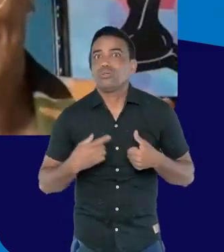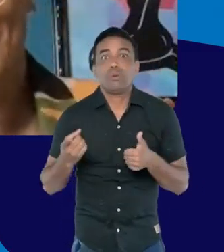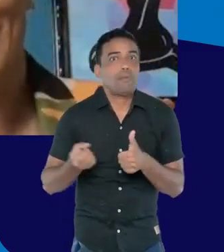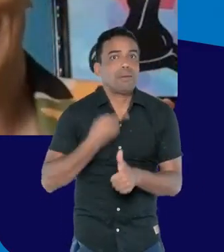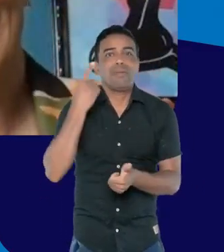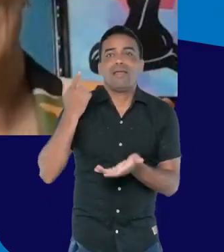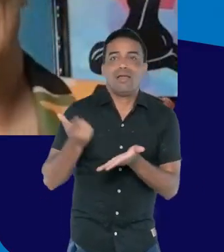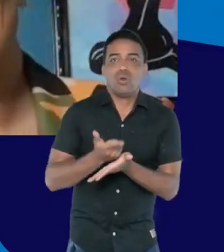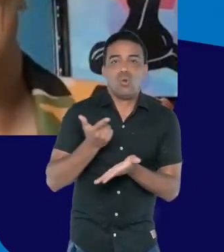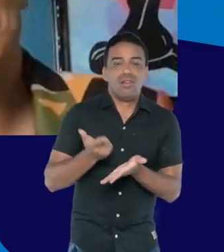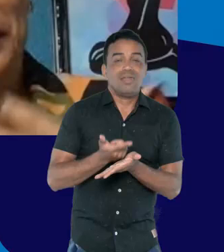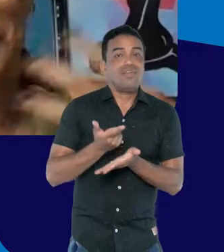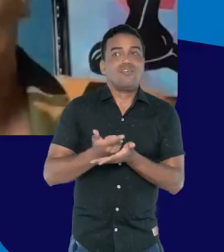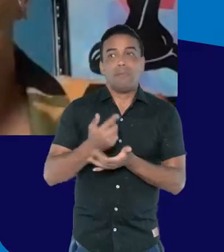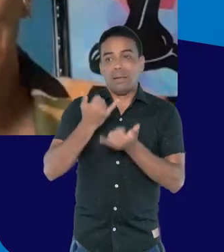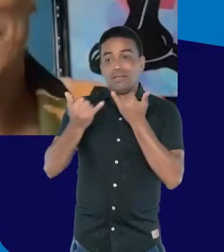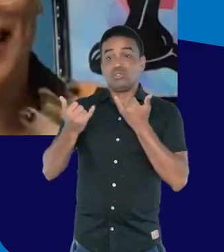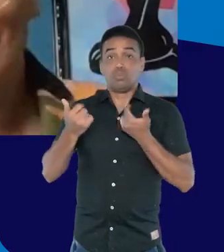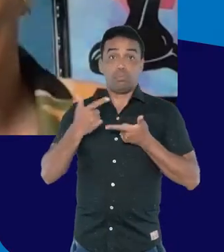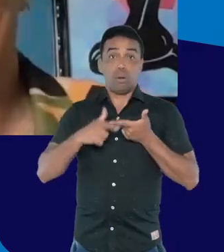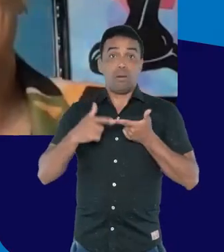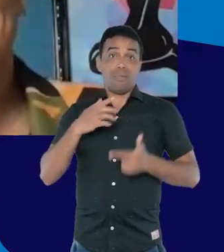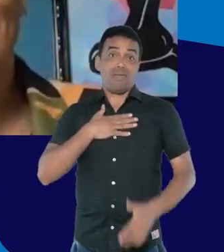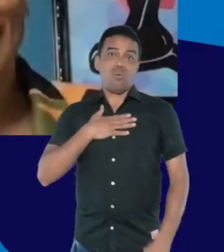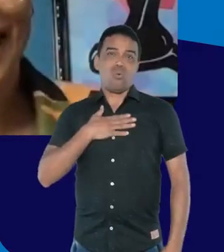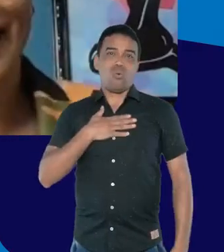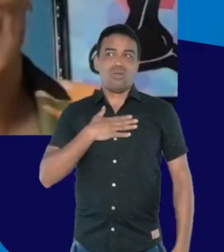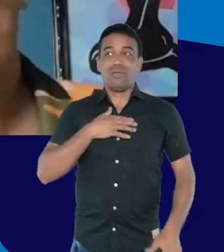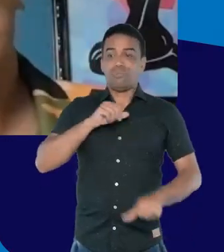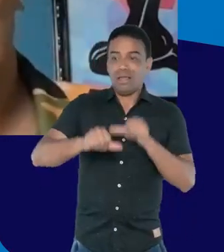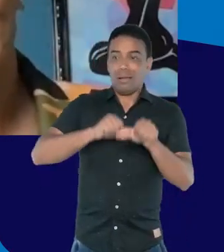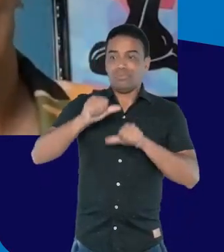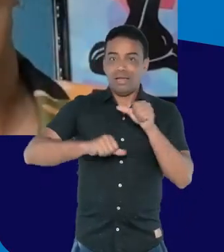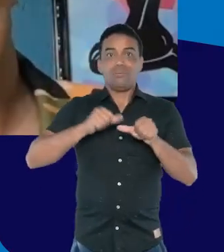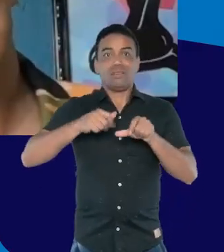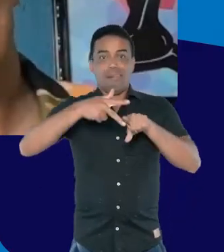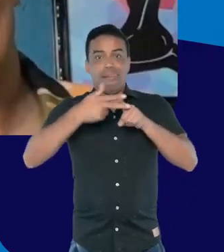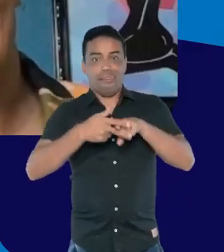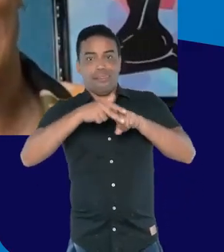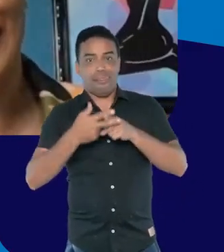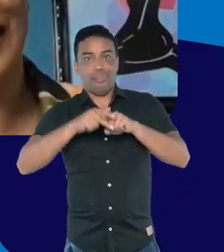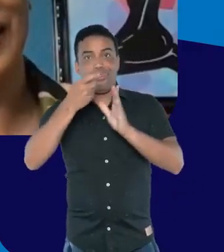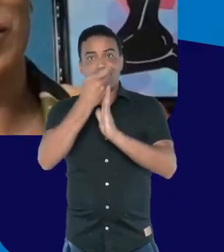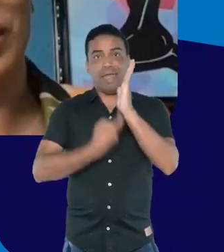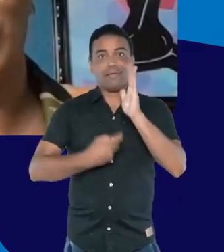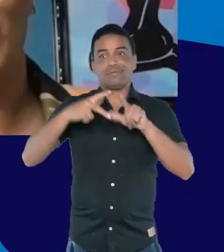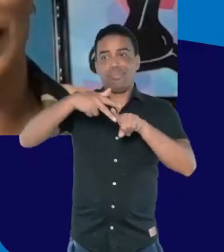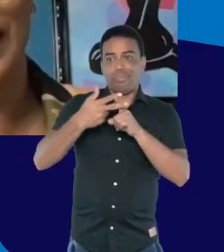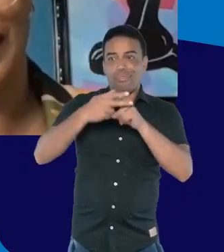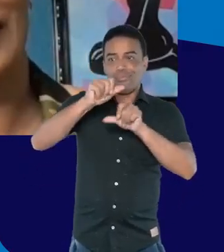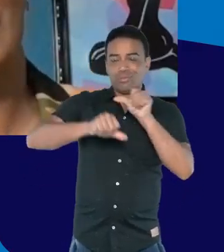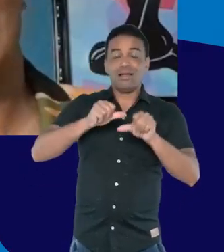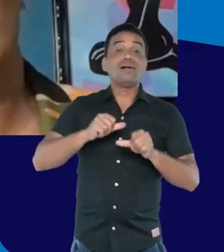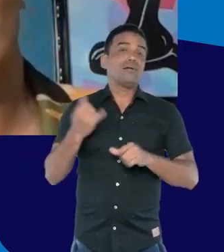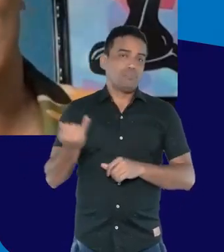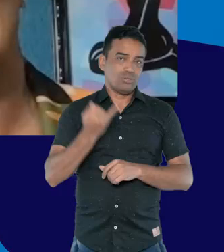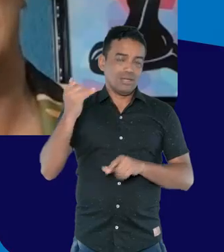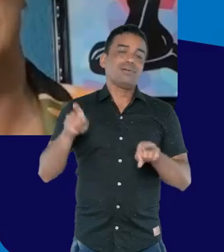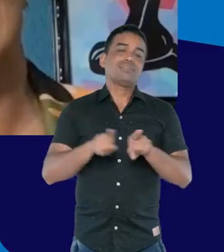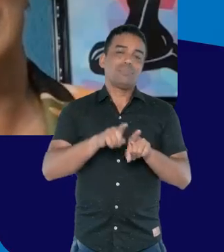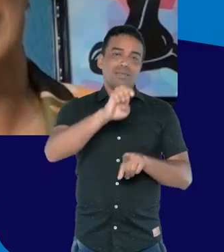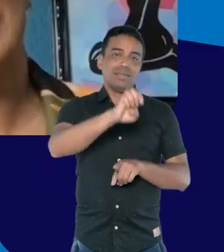estava comigo, né? E o tempo todo eu queria mudar, e aí a importância também, né, de você ter uma editora que é